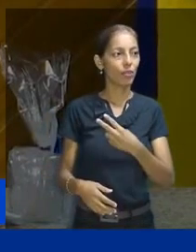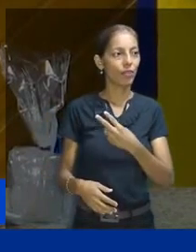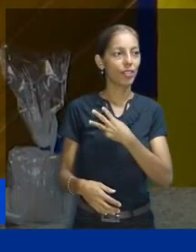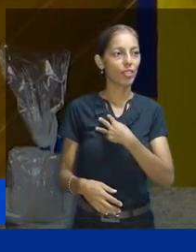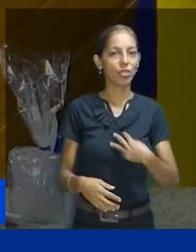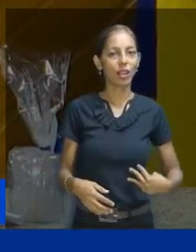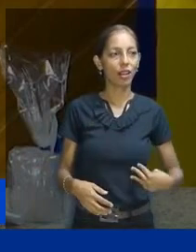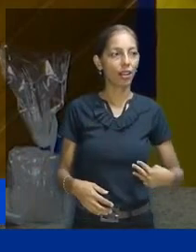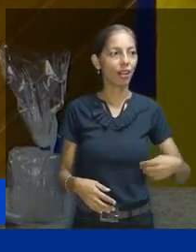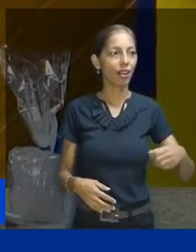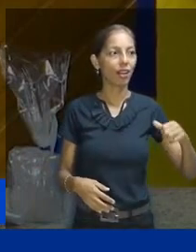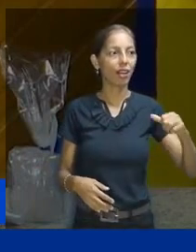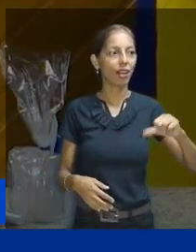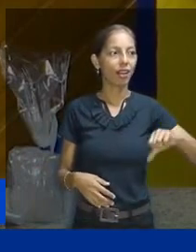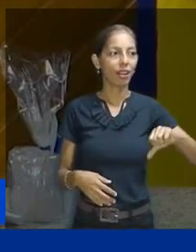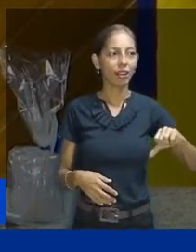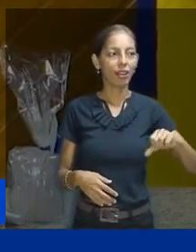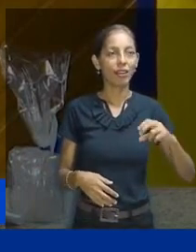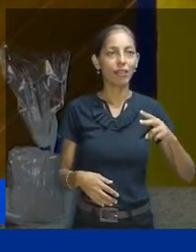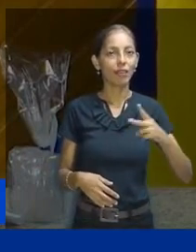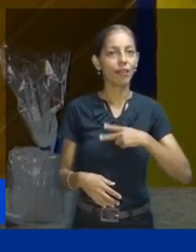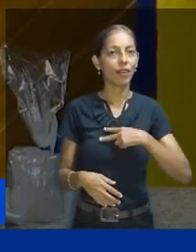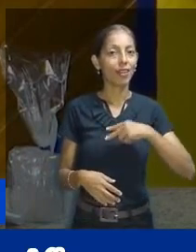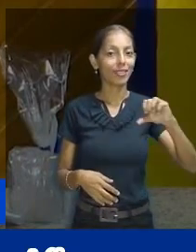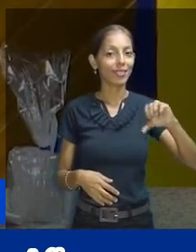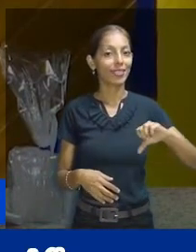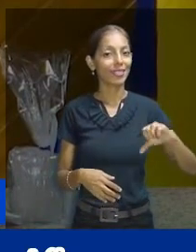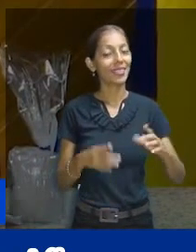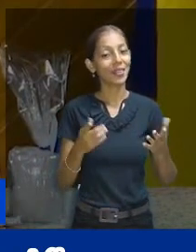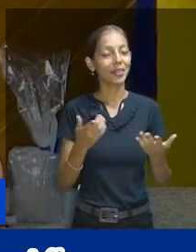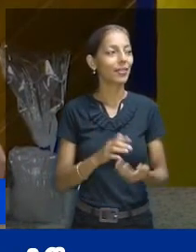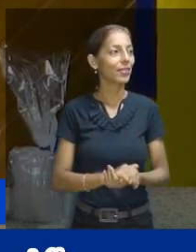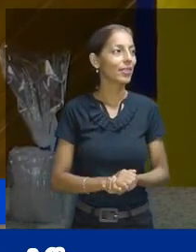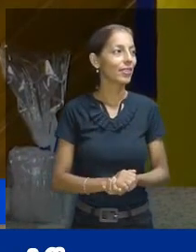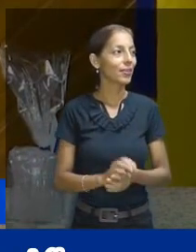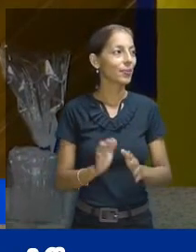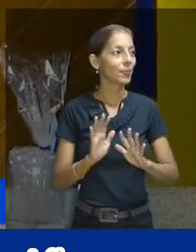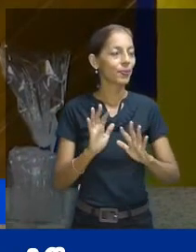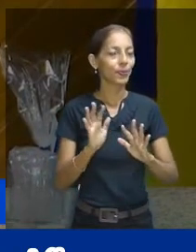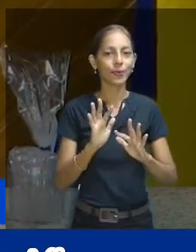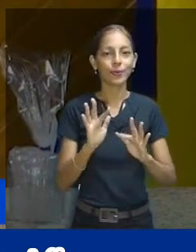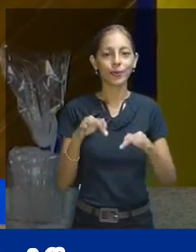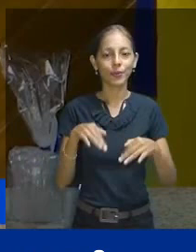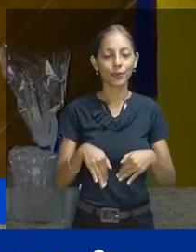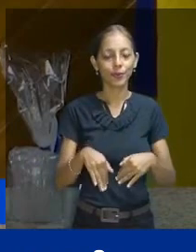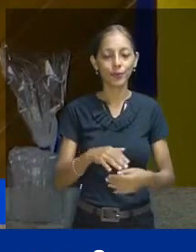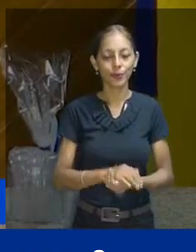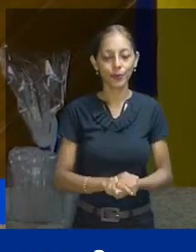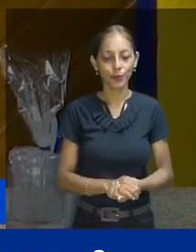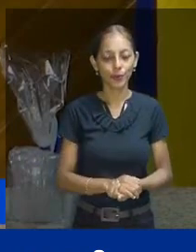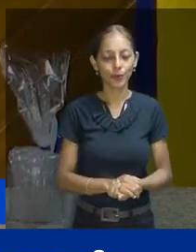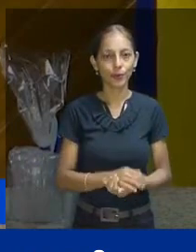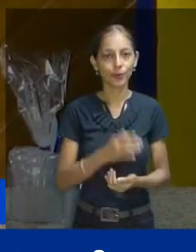Valeu, presidente. Valeu, presidente. Obrigado. Tchau, tchau. Então, amanhã temos sessão.